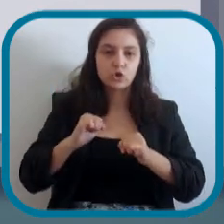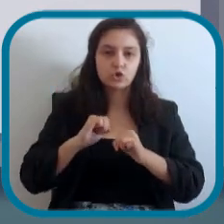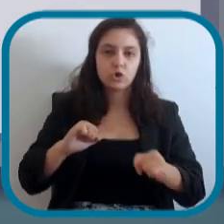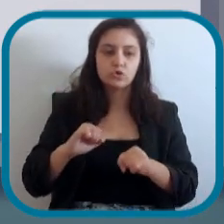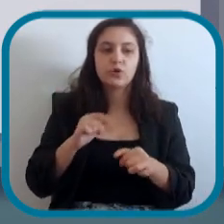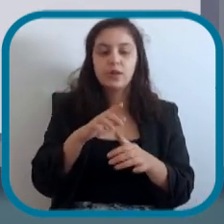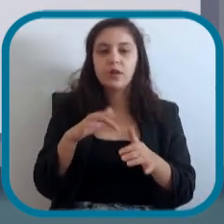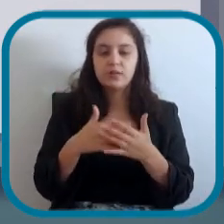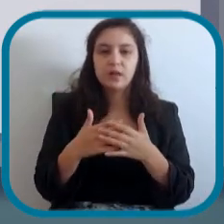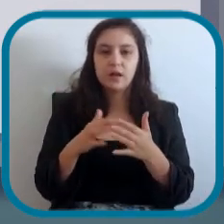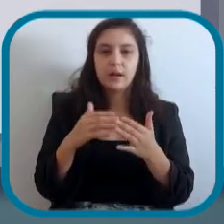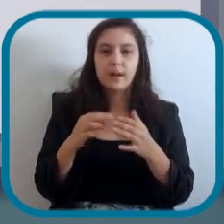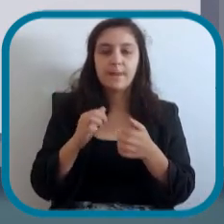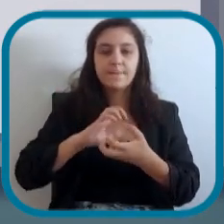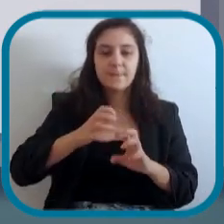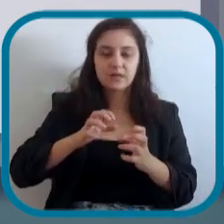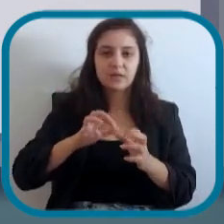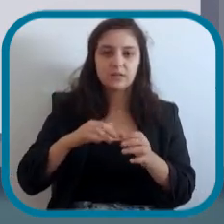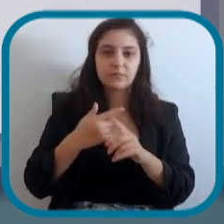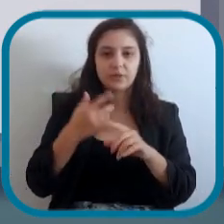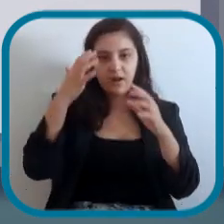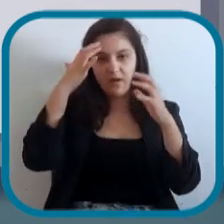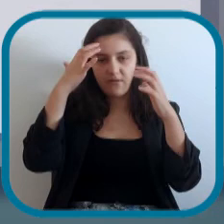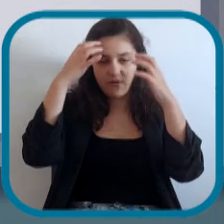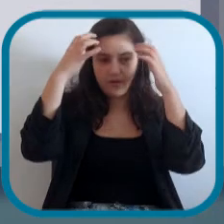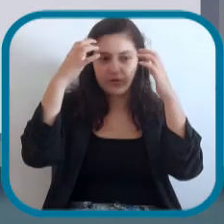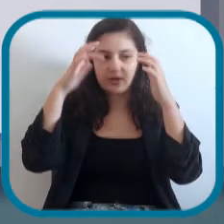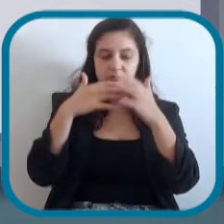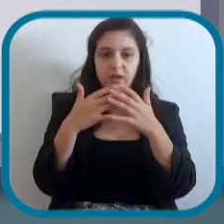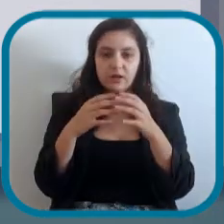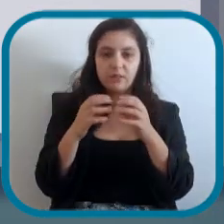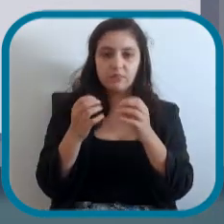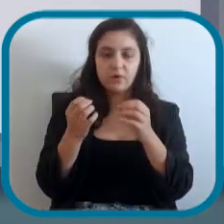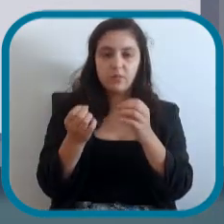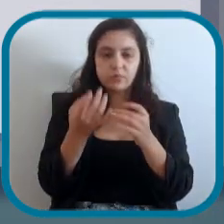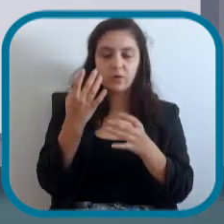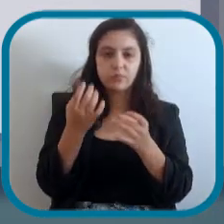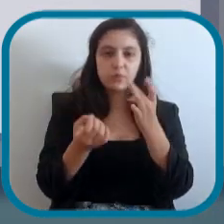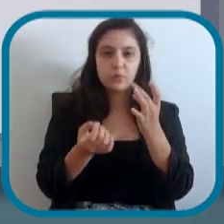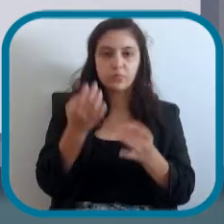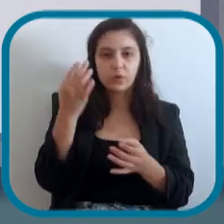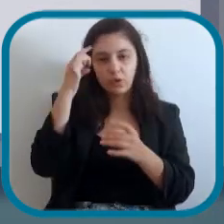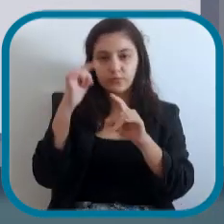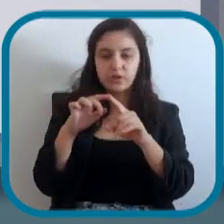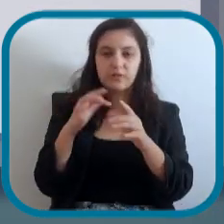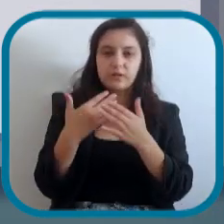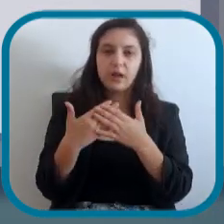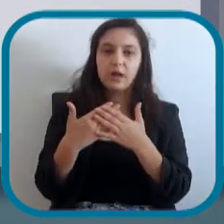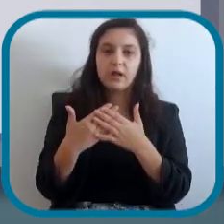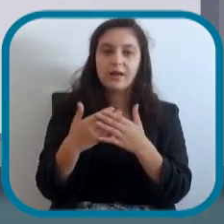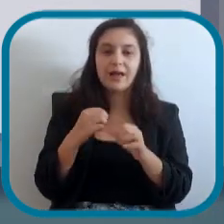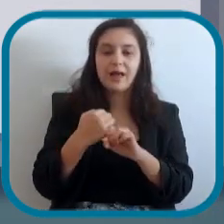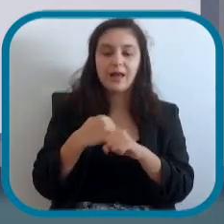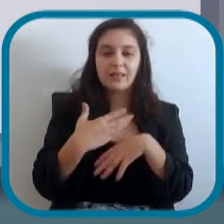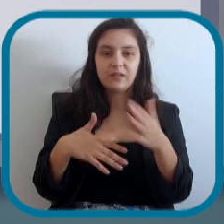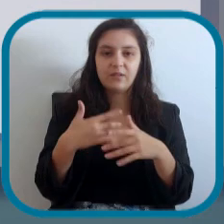eletrochoques. Este tratamento, chamado estimulação magnética transcraniana, lança pequenos estímulos cerebrais de